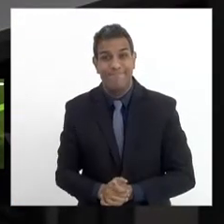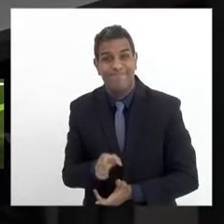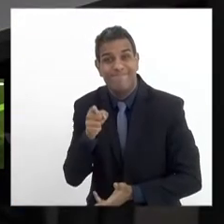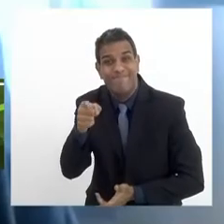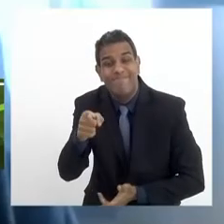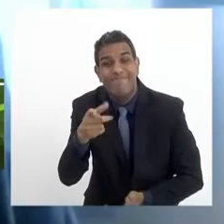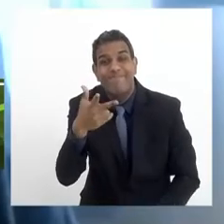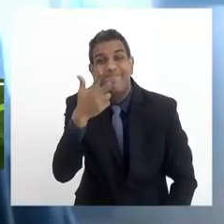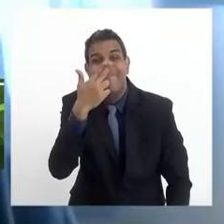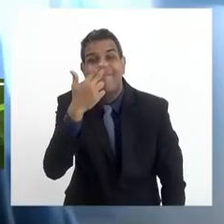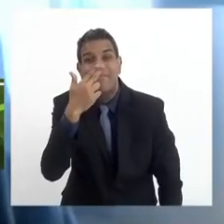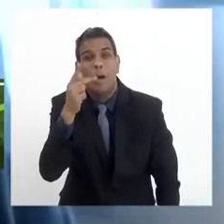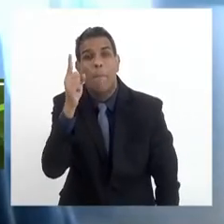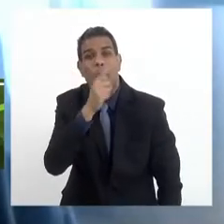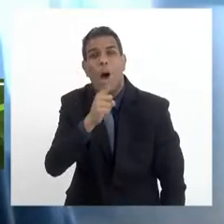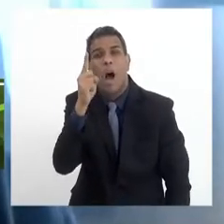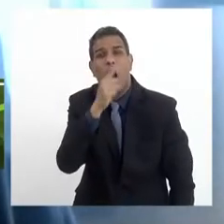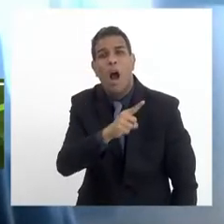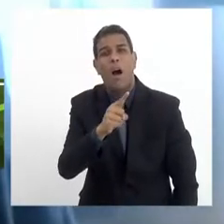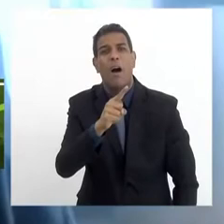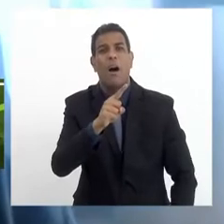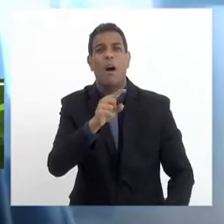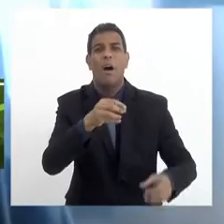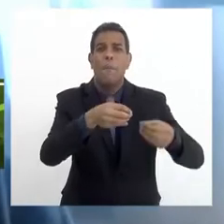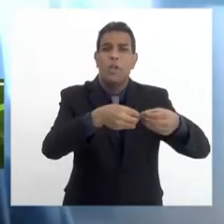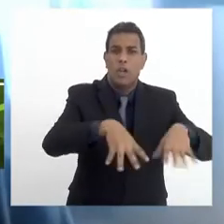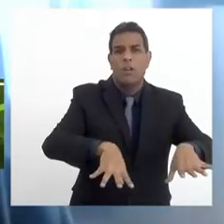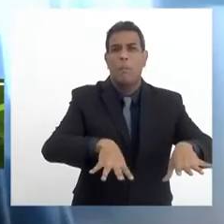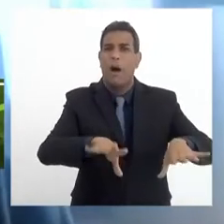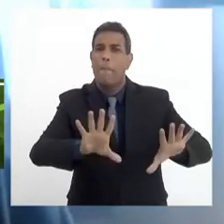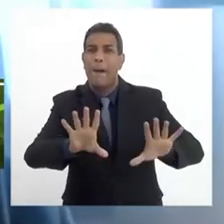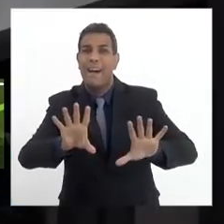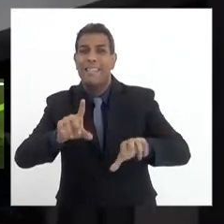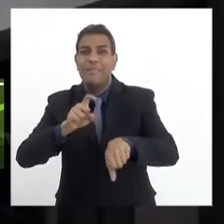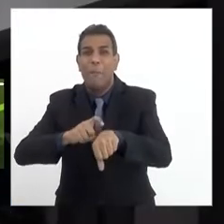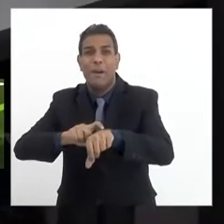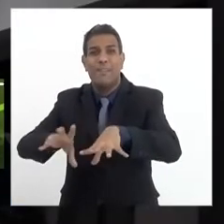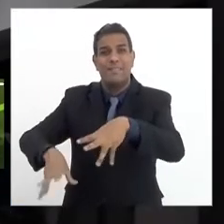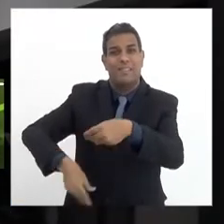Prejudicabilidade é só quando viram lei. A anexação está certa.